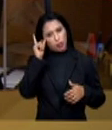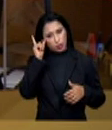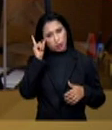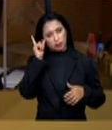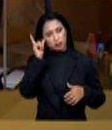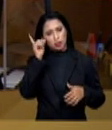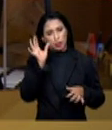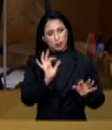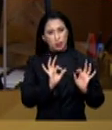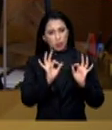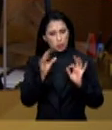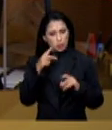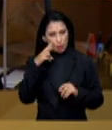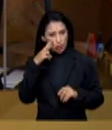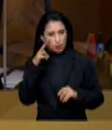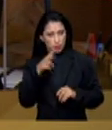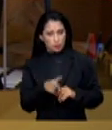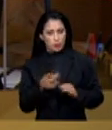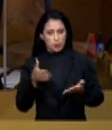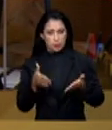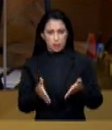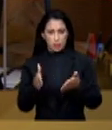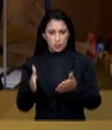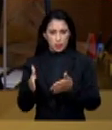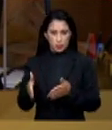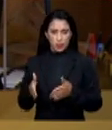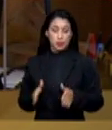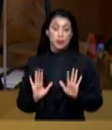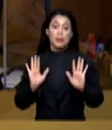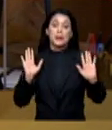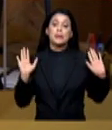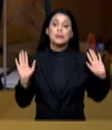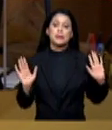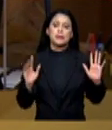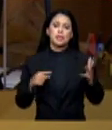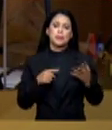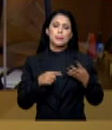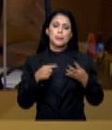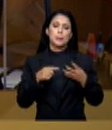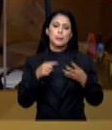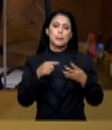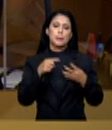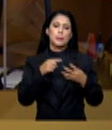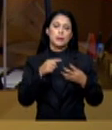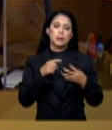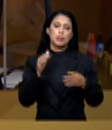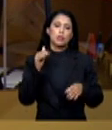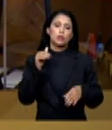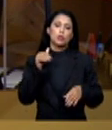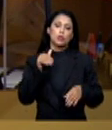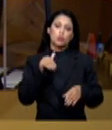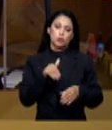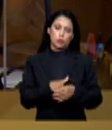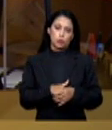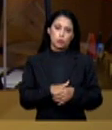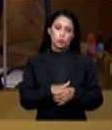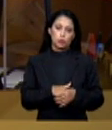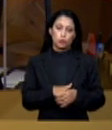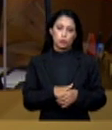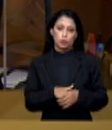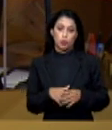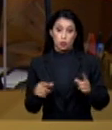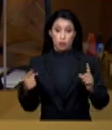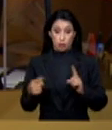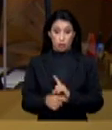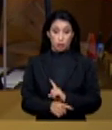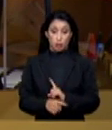de ontem embora tem acompanhado e vi as participações para pontuar alguns aspectos do voto em relação a